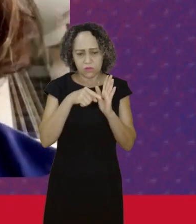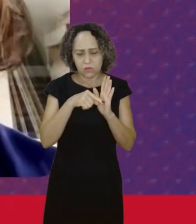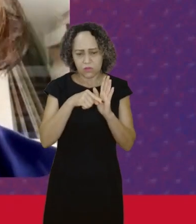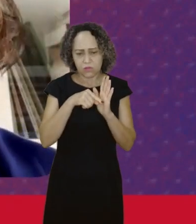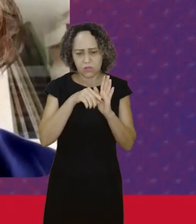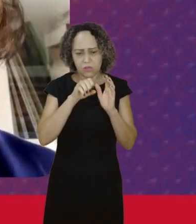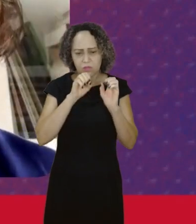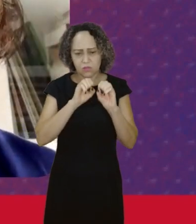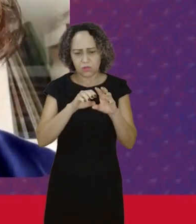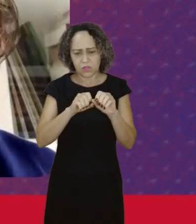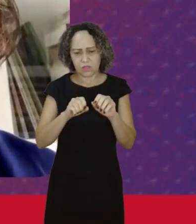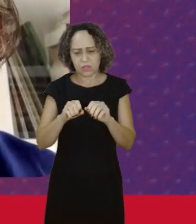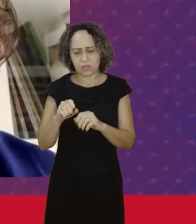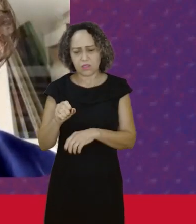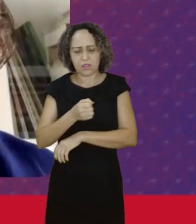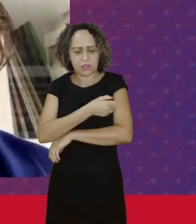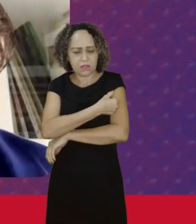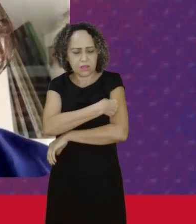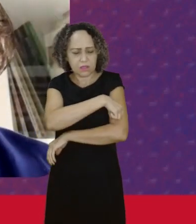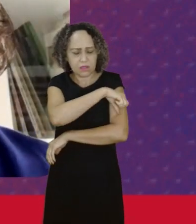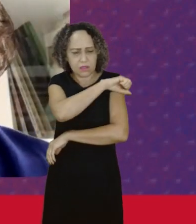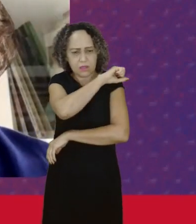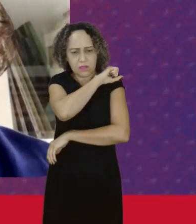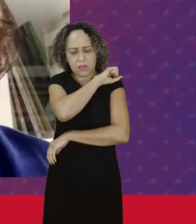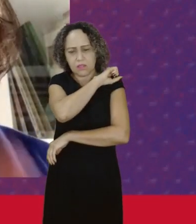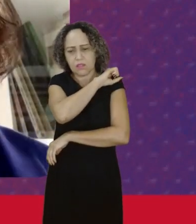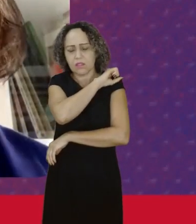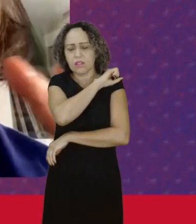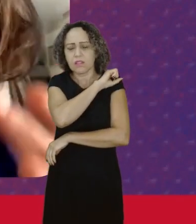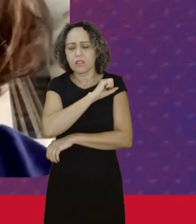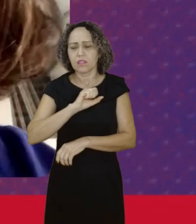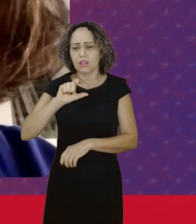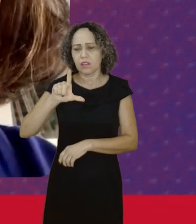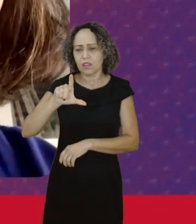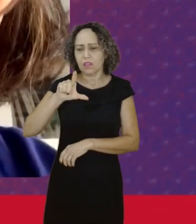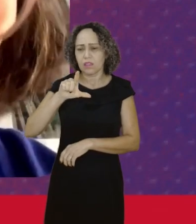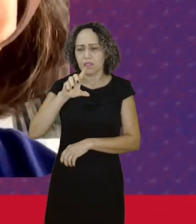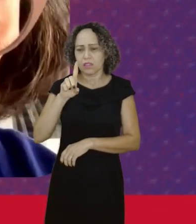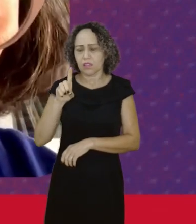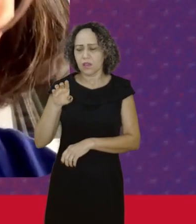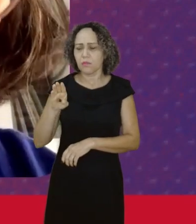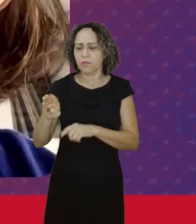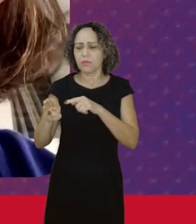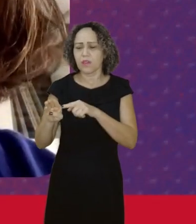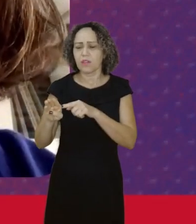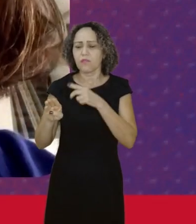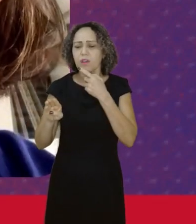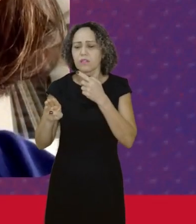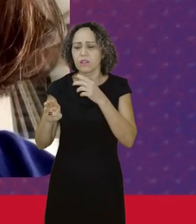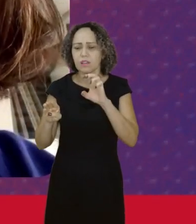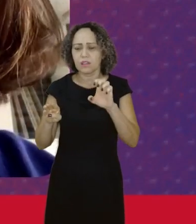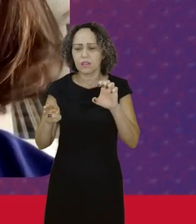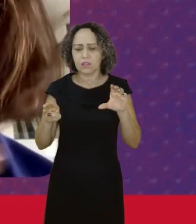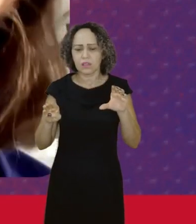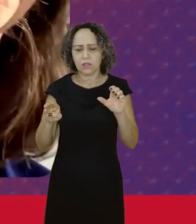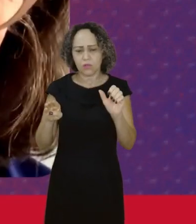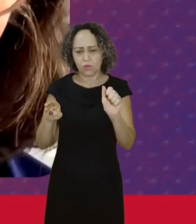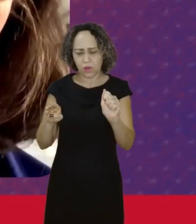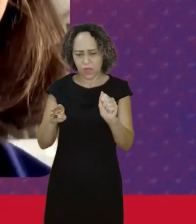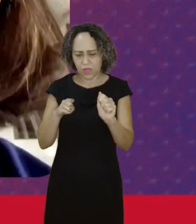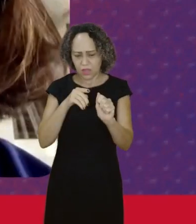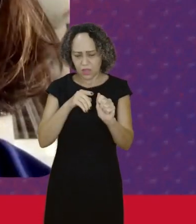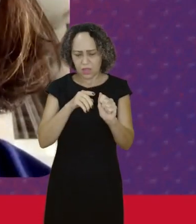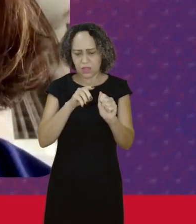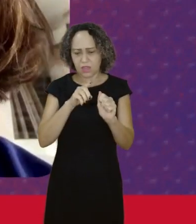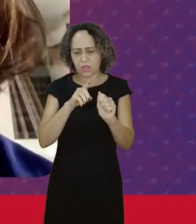fundamental, na Lei de Diretrizes e Bases, fica estabelecido que o ECA e, portanto, a defesa dos